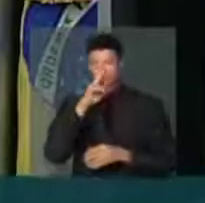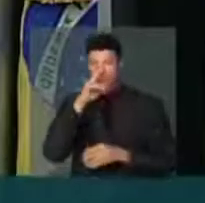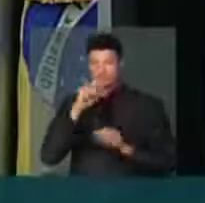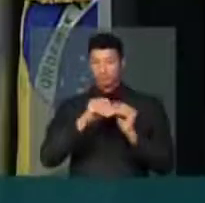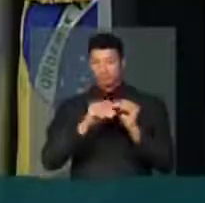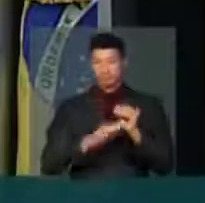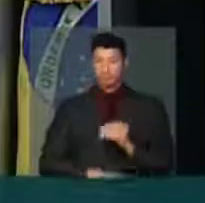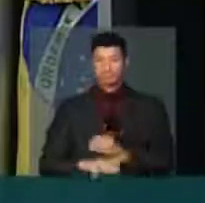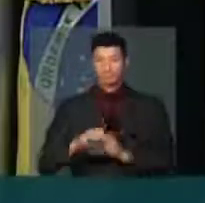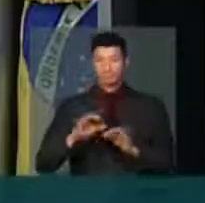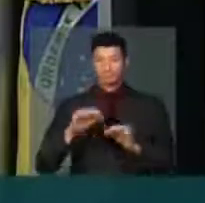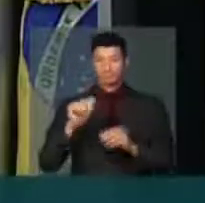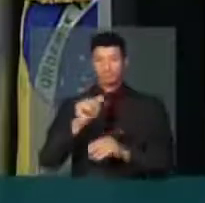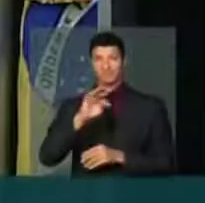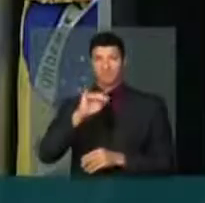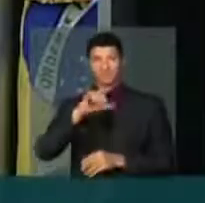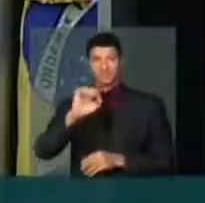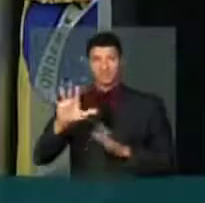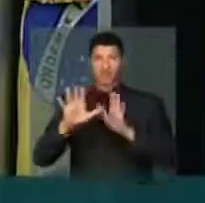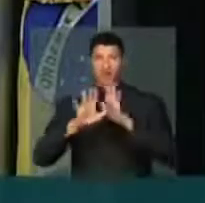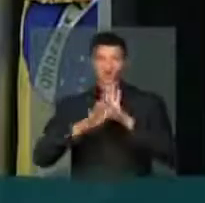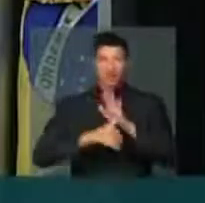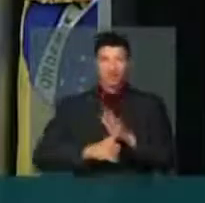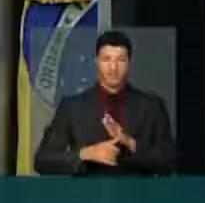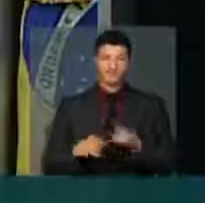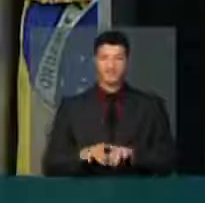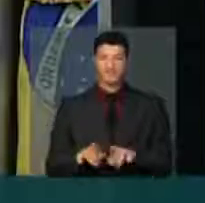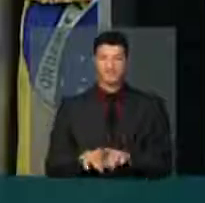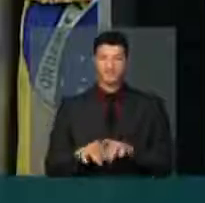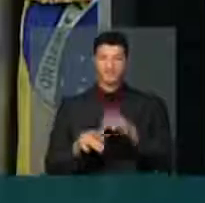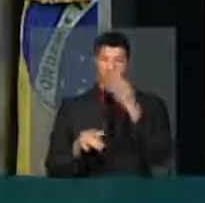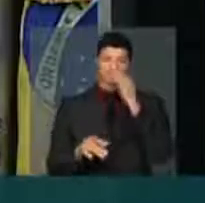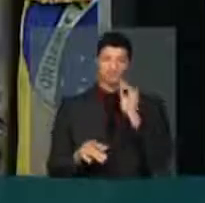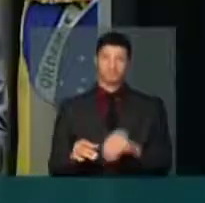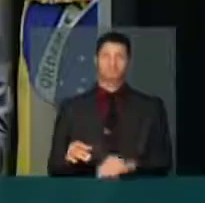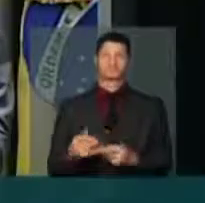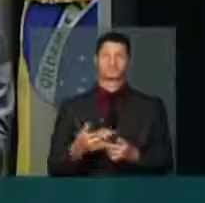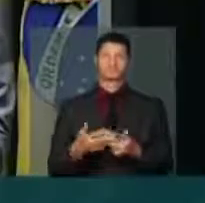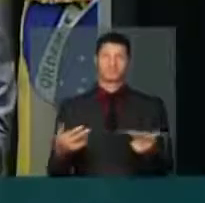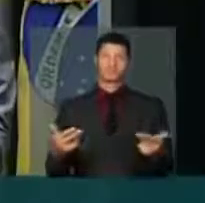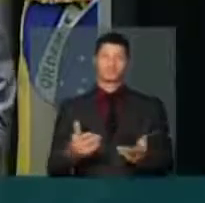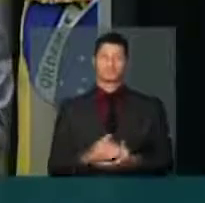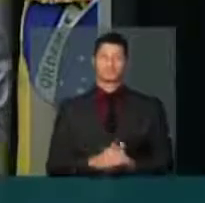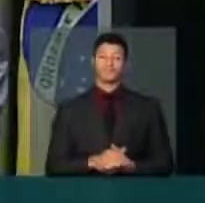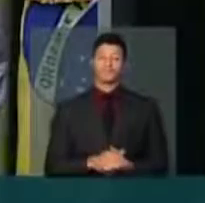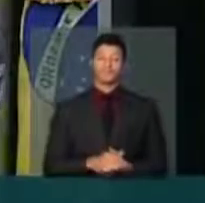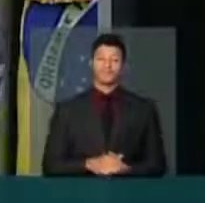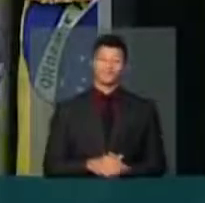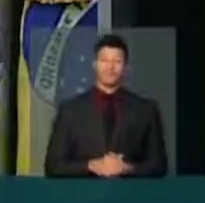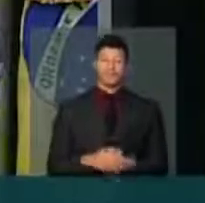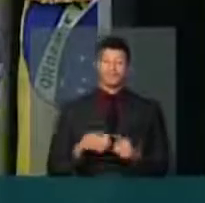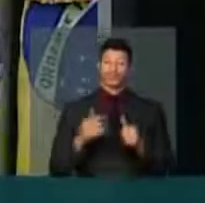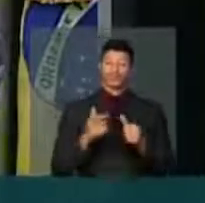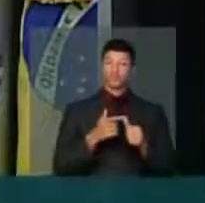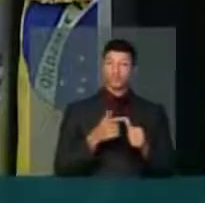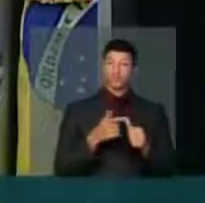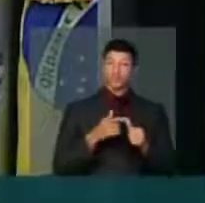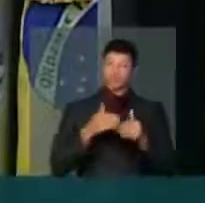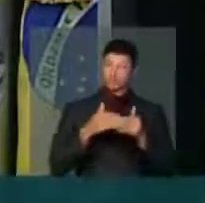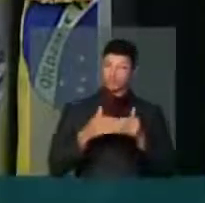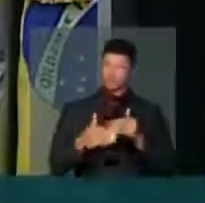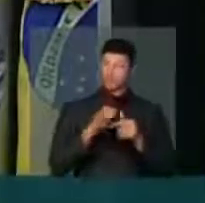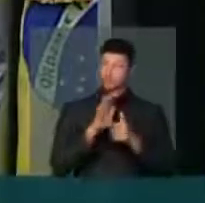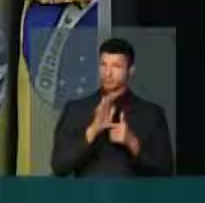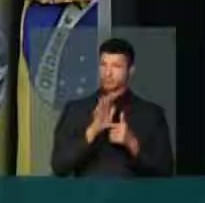fossa abissal de roubalheiras e descalabros. Os primeiros